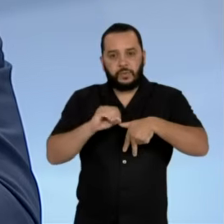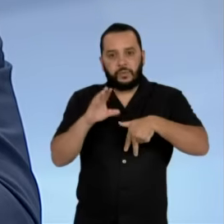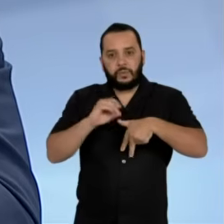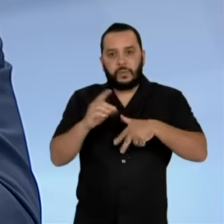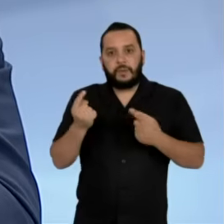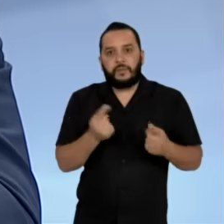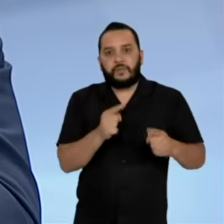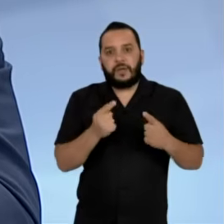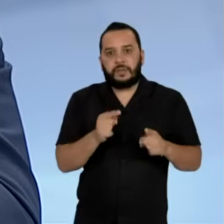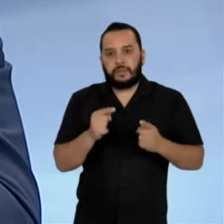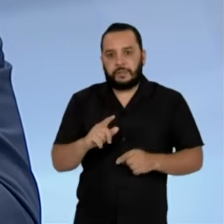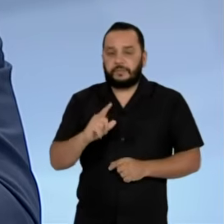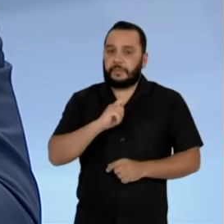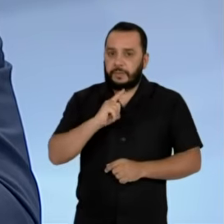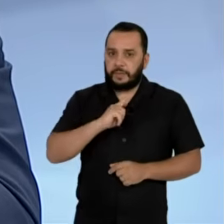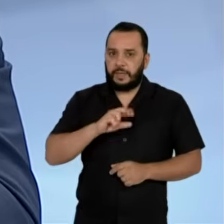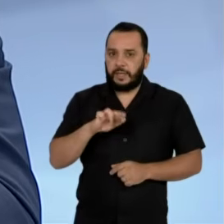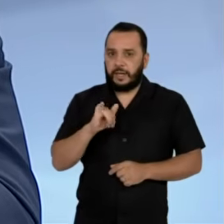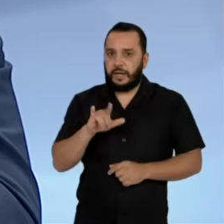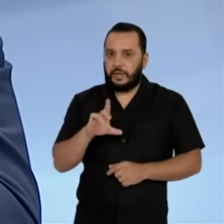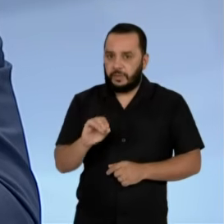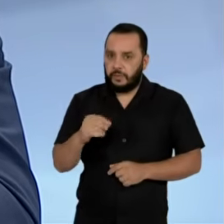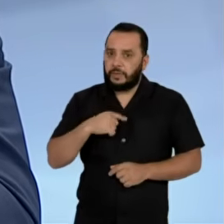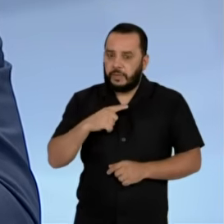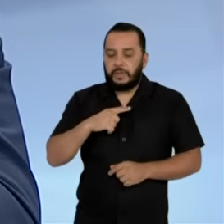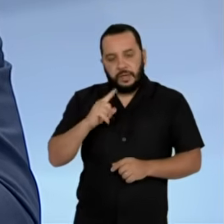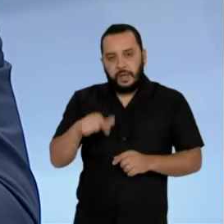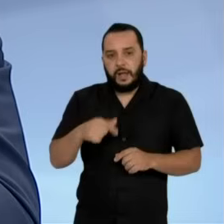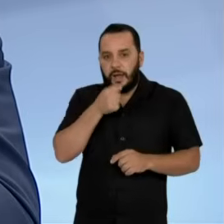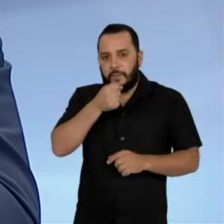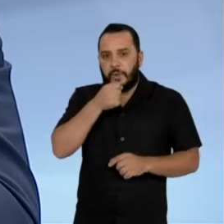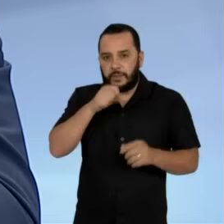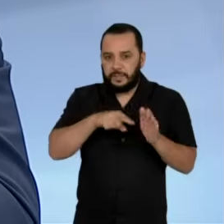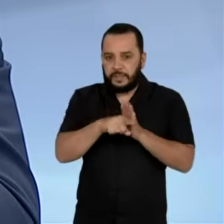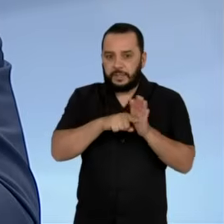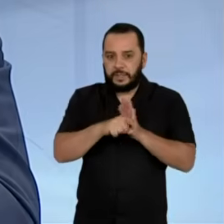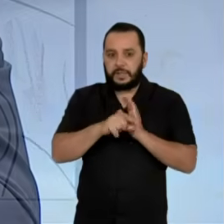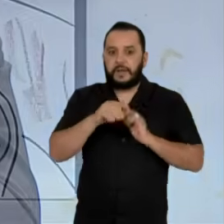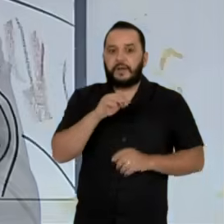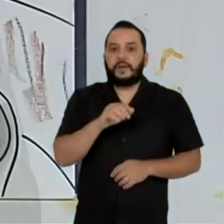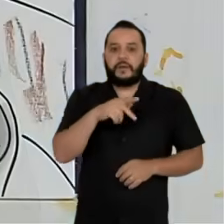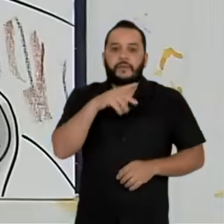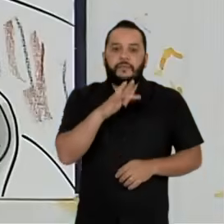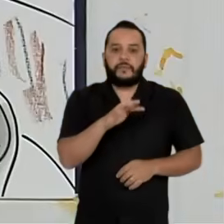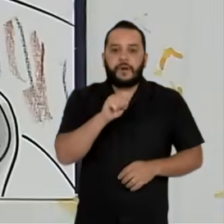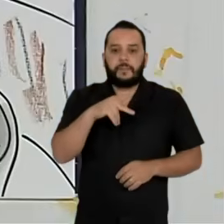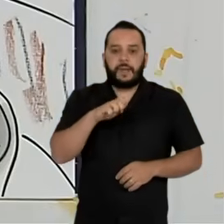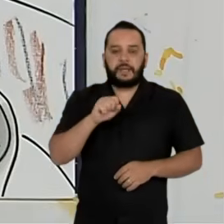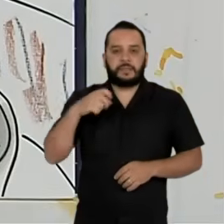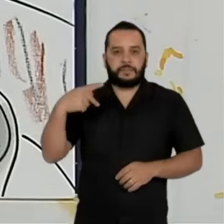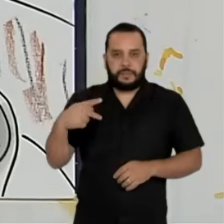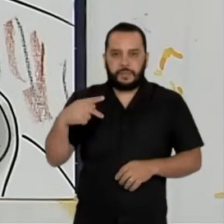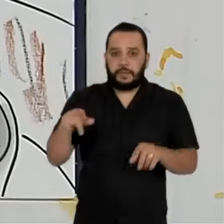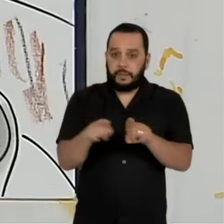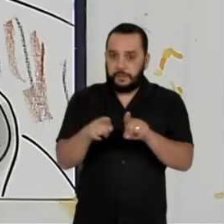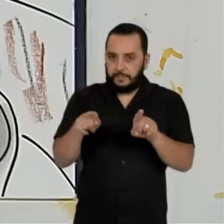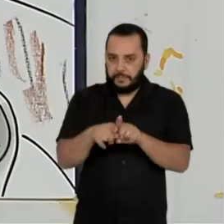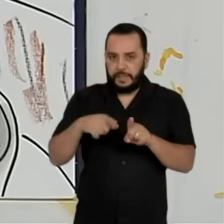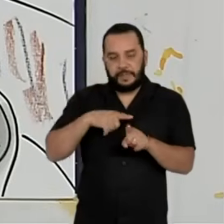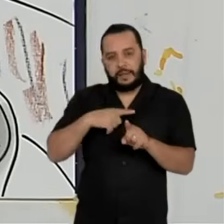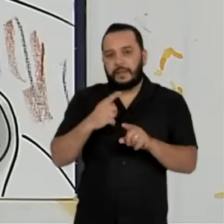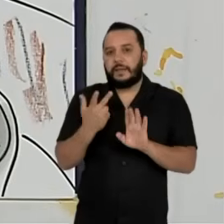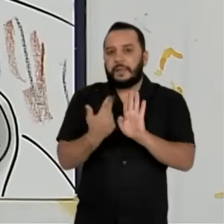Ricardo Zorzeto, ele é repórter da revista Pesquisa FAPESP. E nós contamos ainda com o olhar atentíssimo do